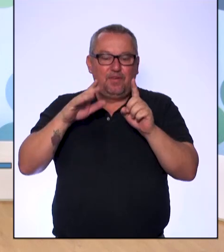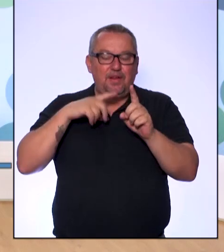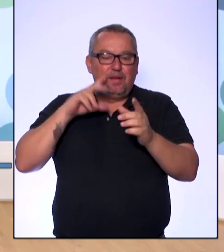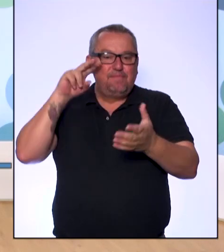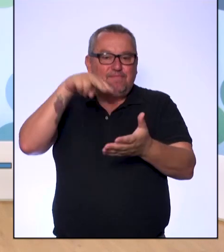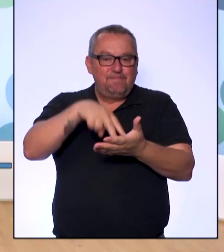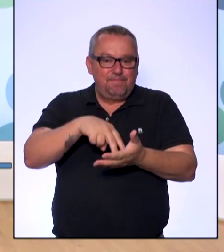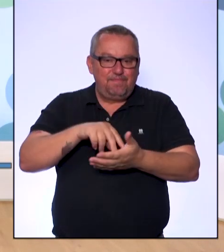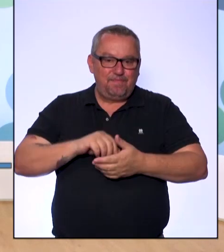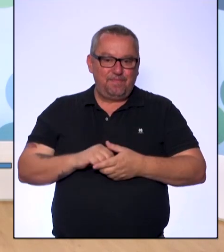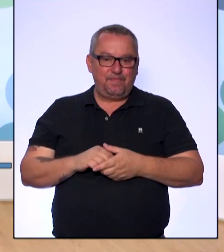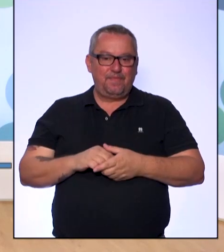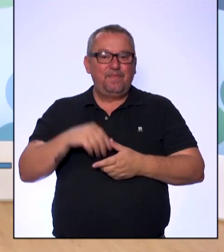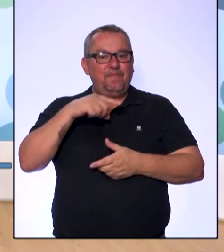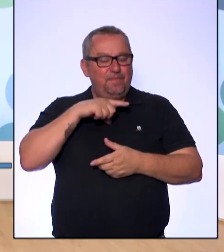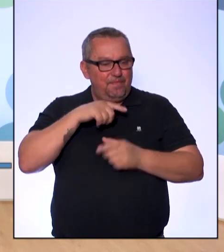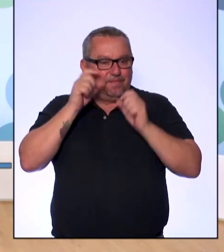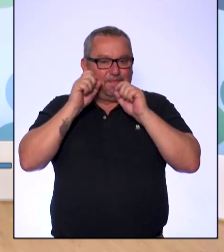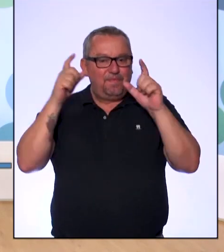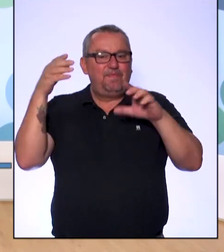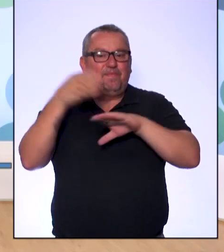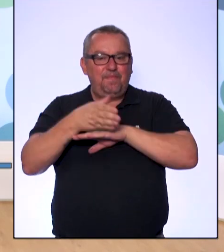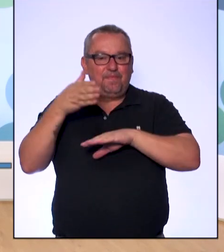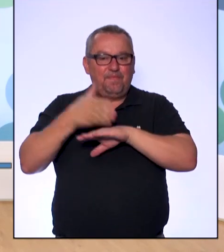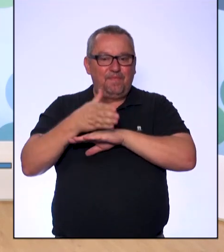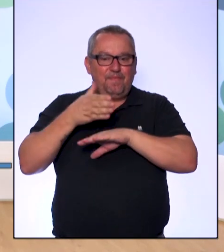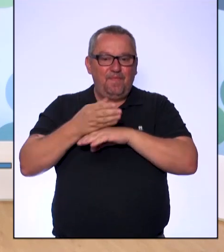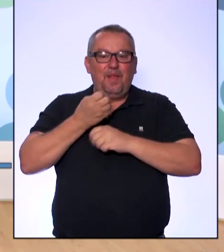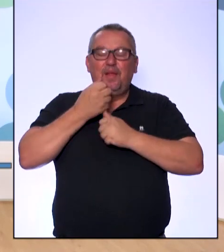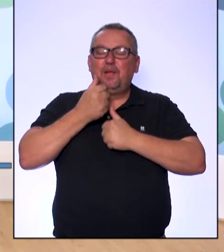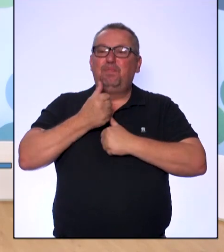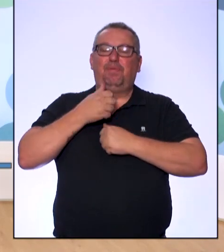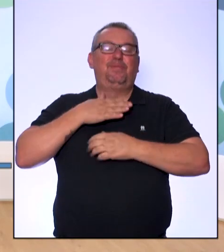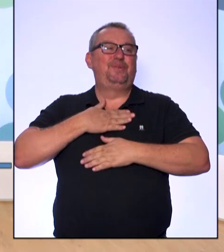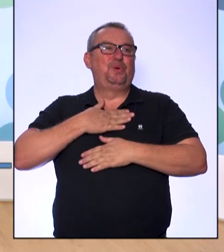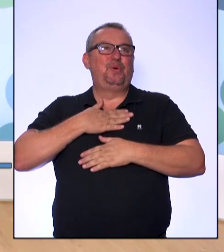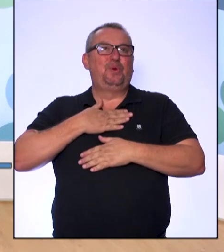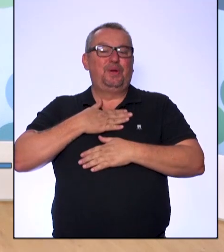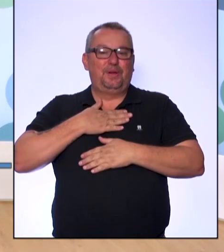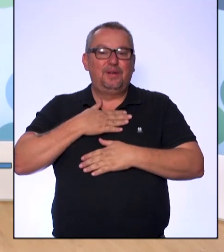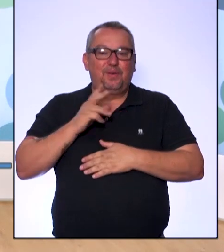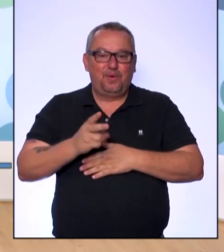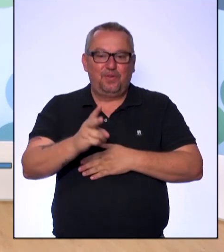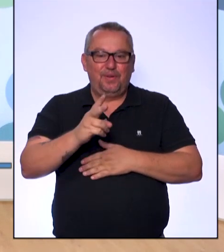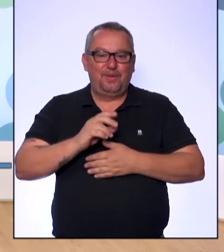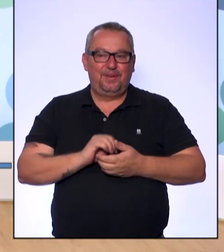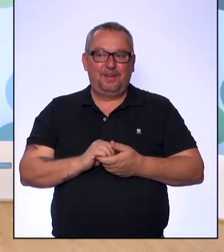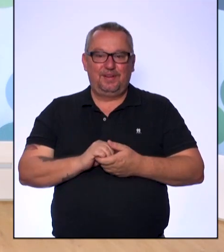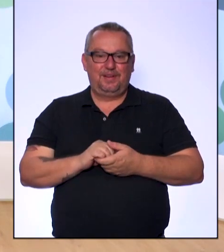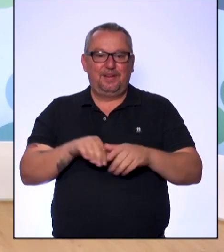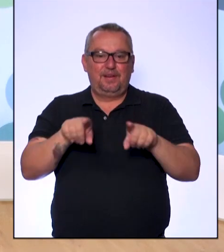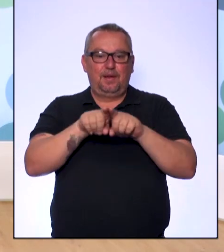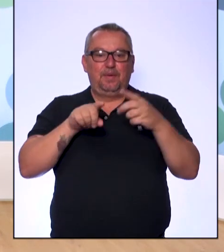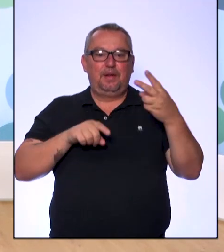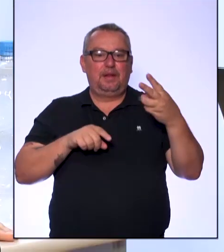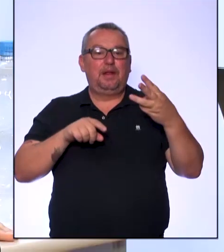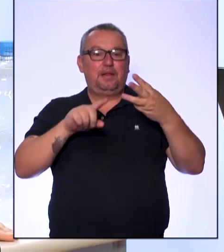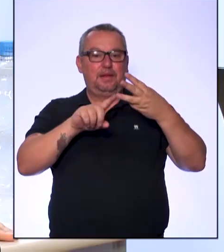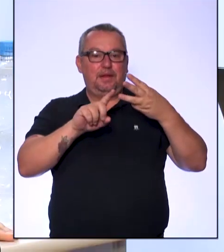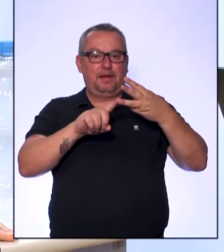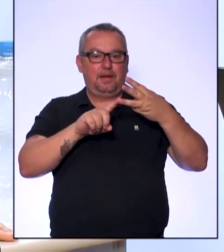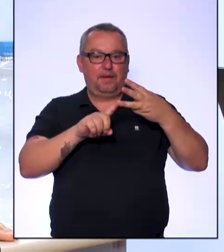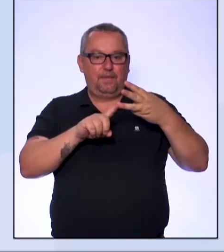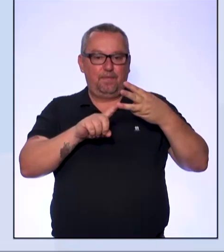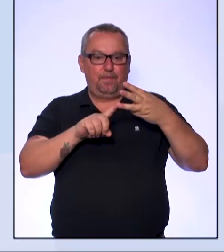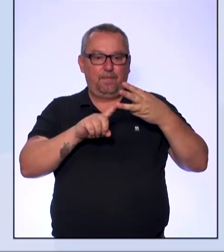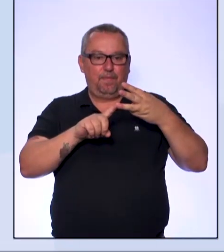Nossa. Estão acordados, participando, Isso né? Nossa, que felicidade. Bom. Nossa, isso é muito bom. Continuem. Terceira questão. A frase